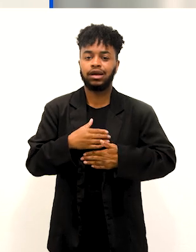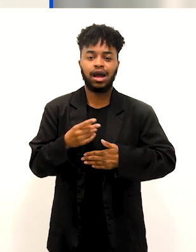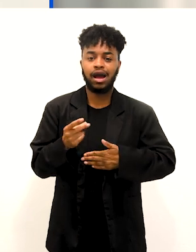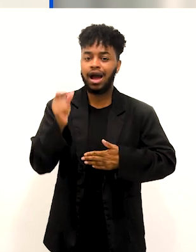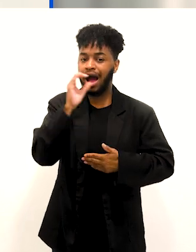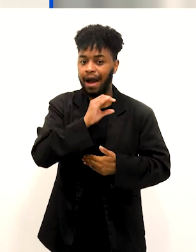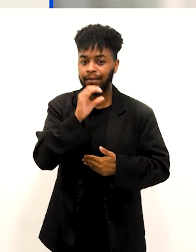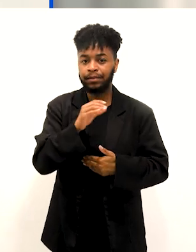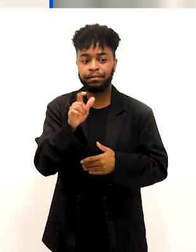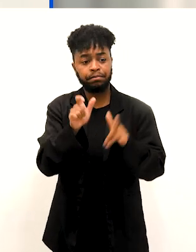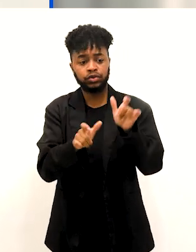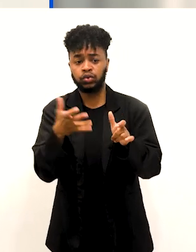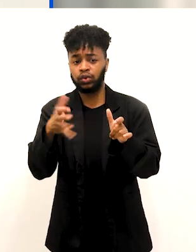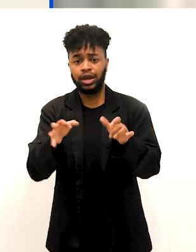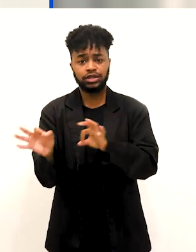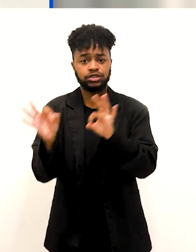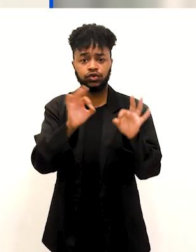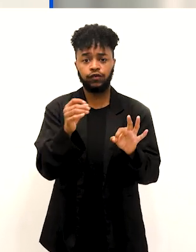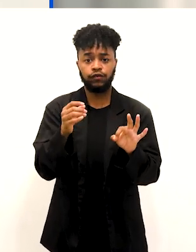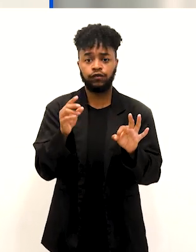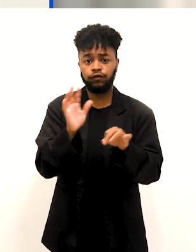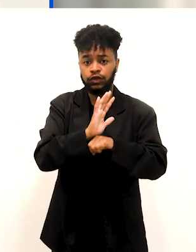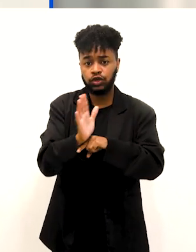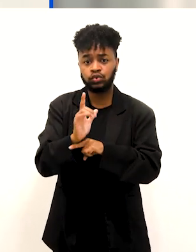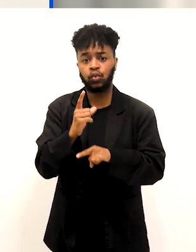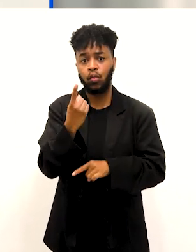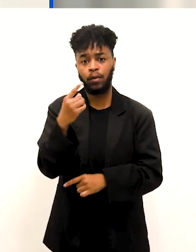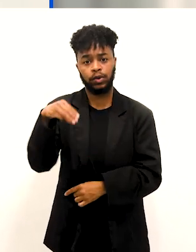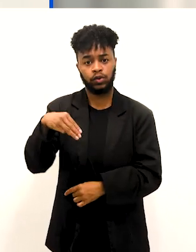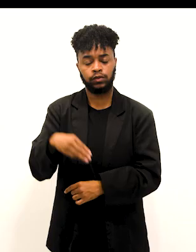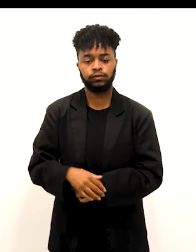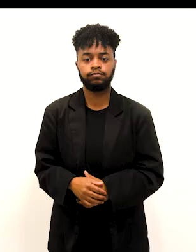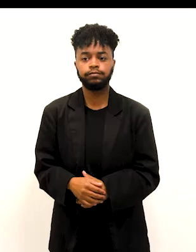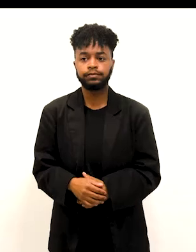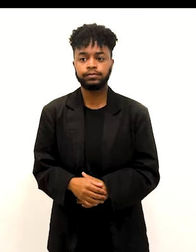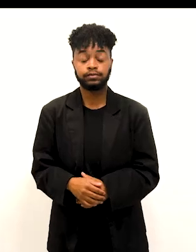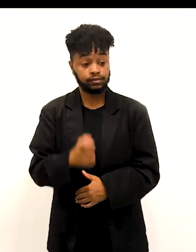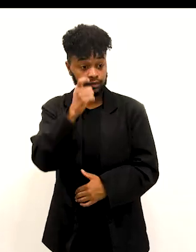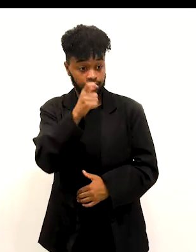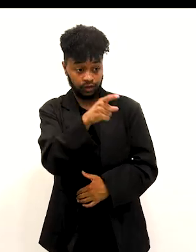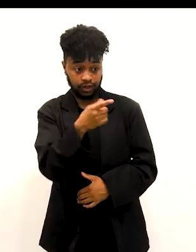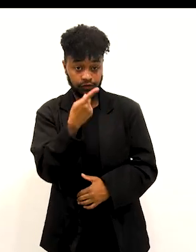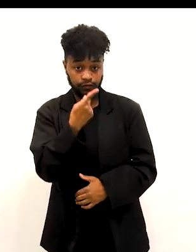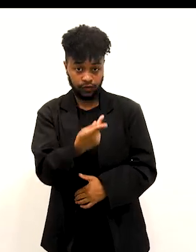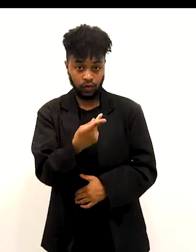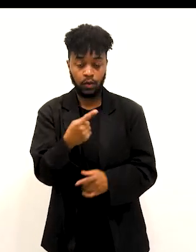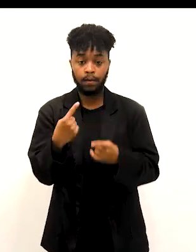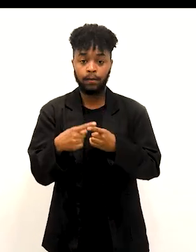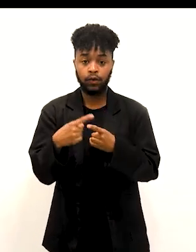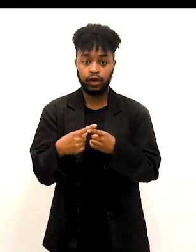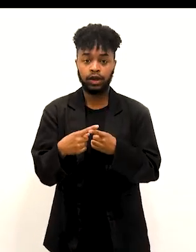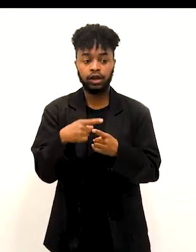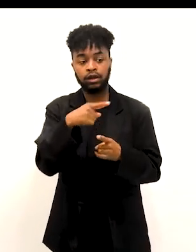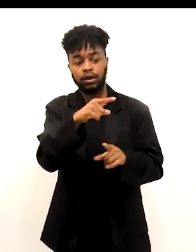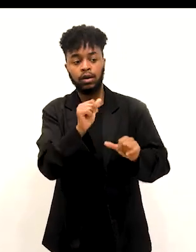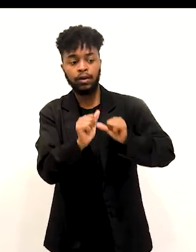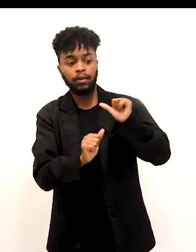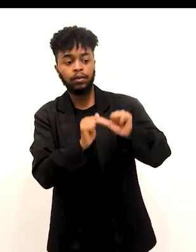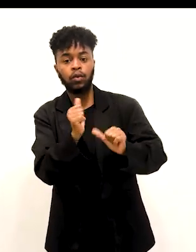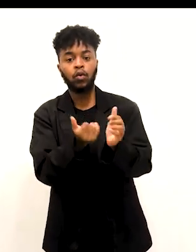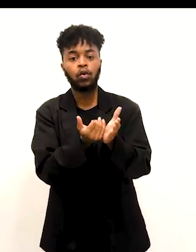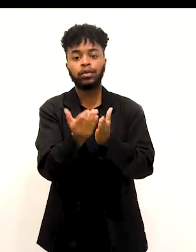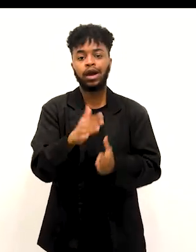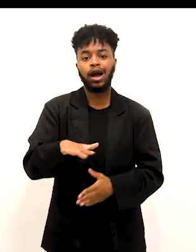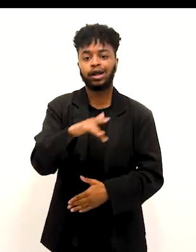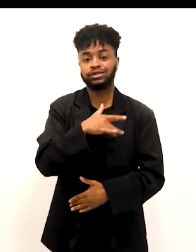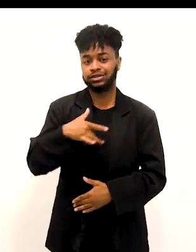têm paciência de assistir um vídeo de 1 minuto, tem mais, né? Agora, Wagner, é interessante esse seu depoimento, porque essa sua